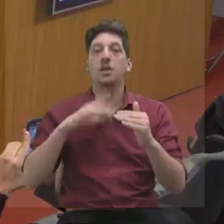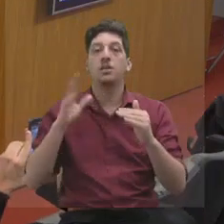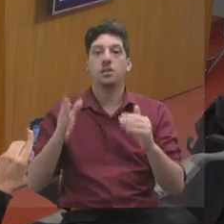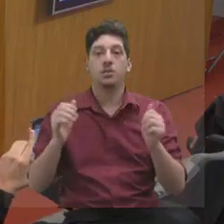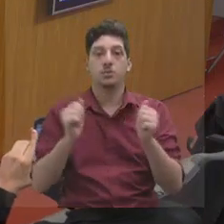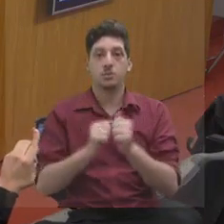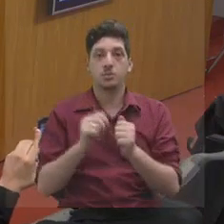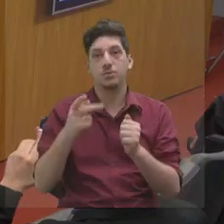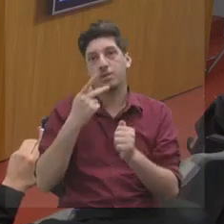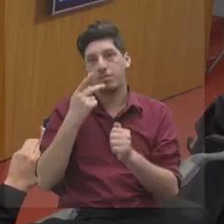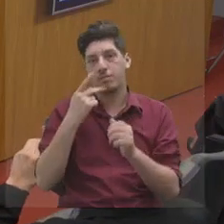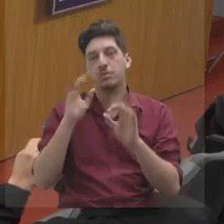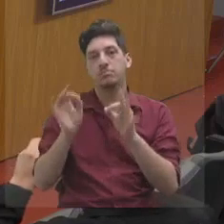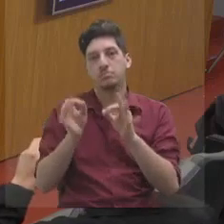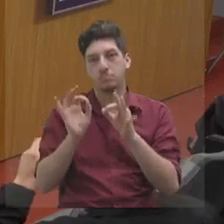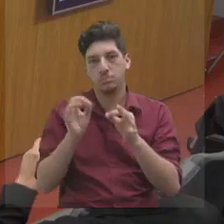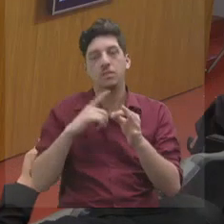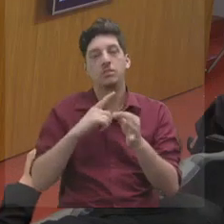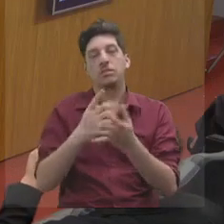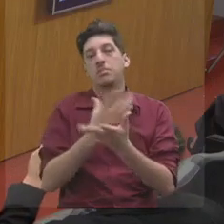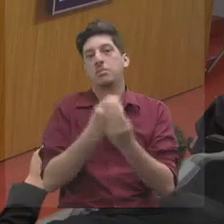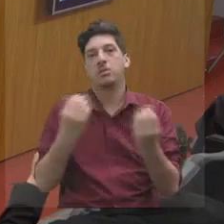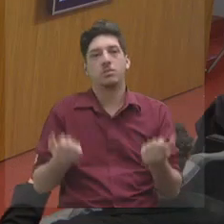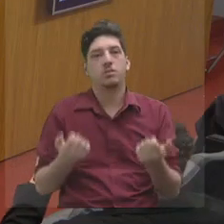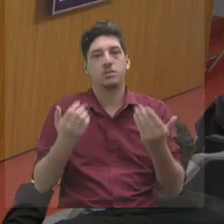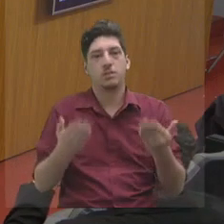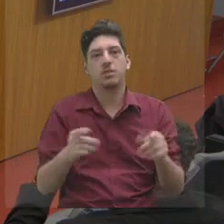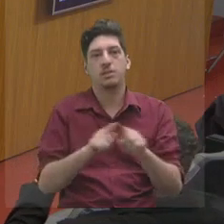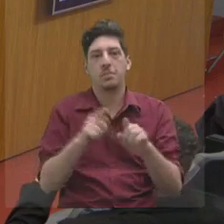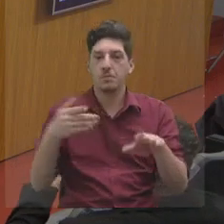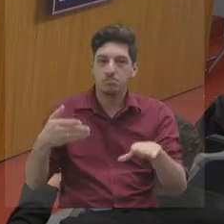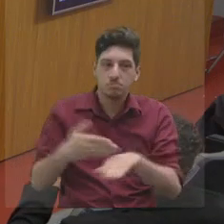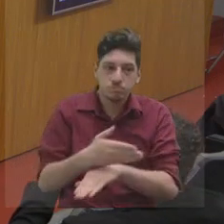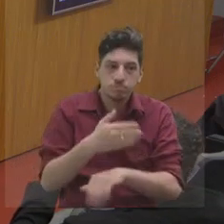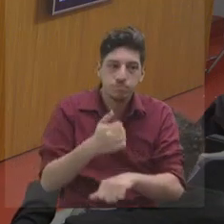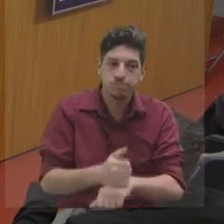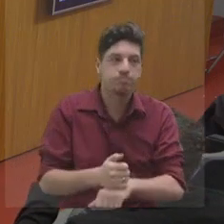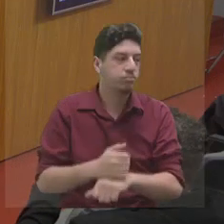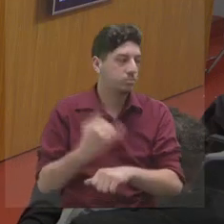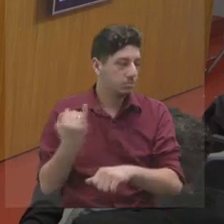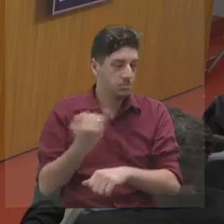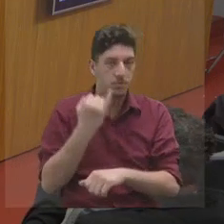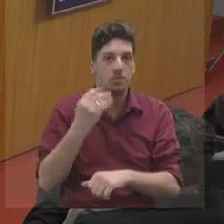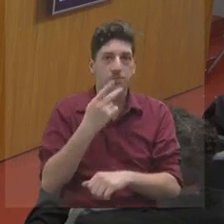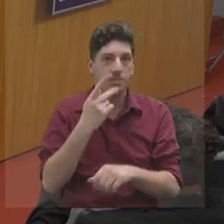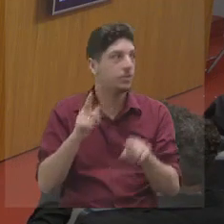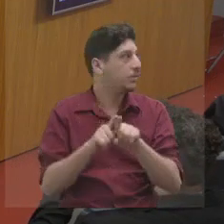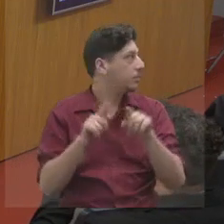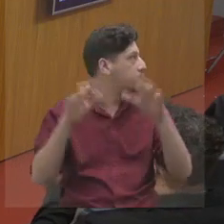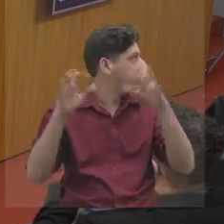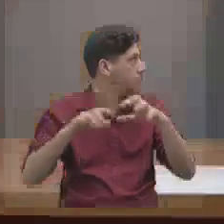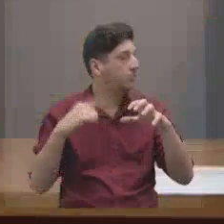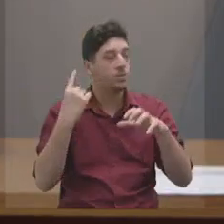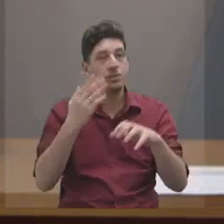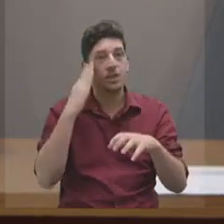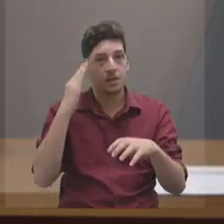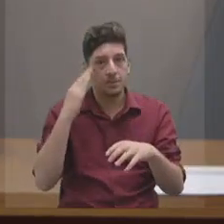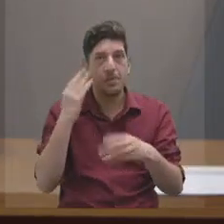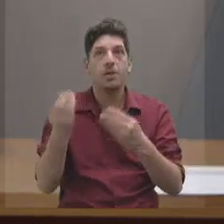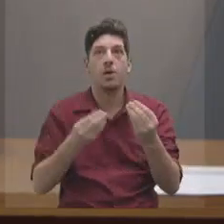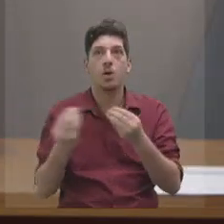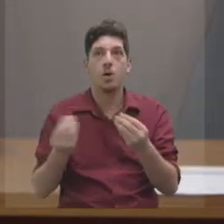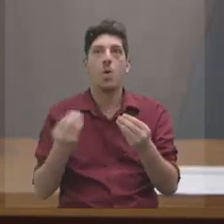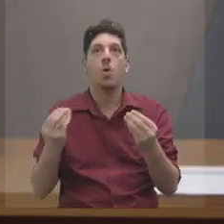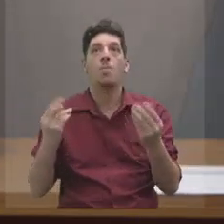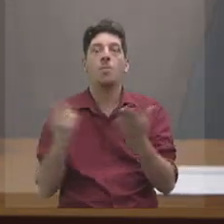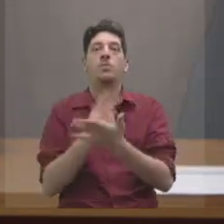bem mencionou né várias entregas intervenções relevantes o senhor comentou das chuvas a gente sabe o quanto que esses eventos